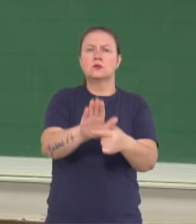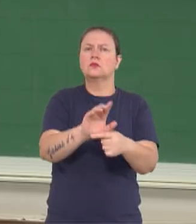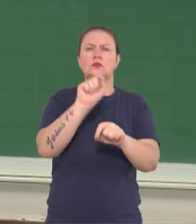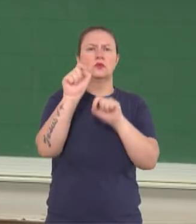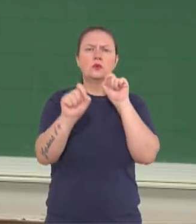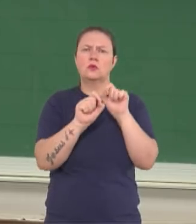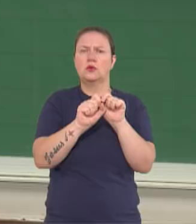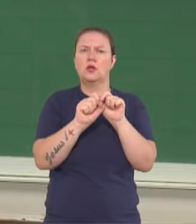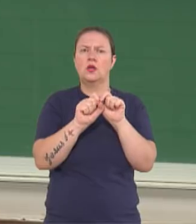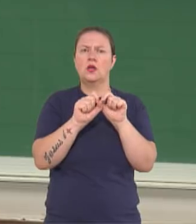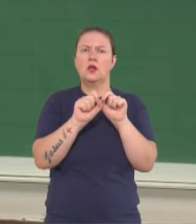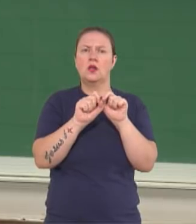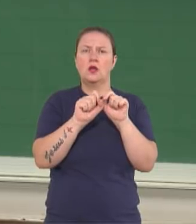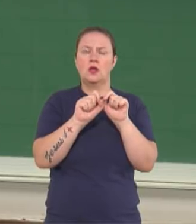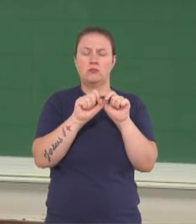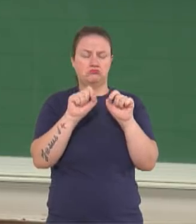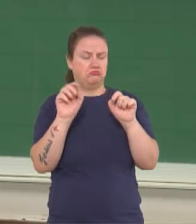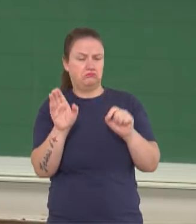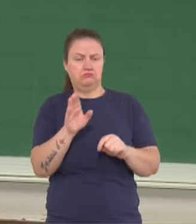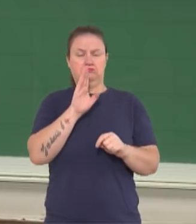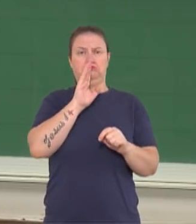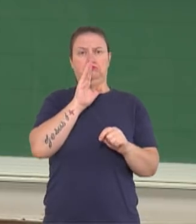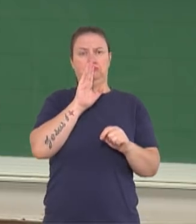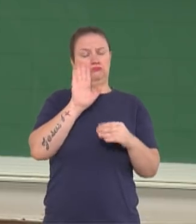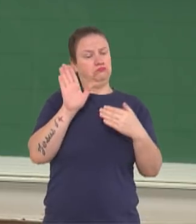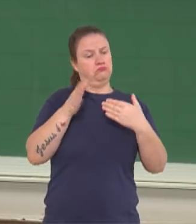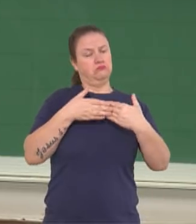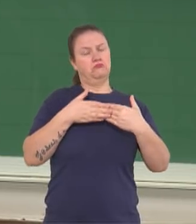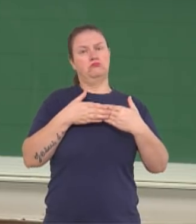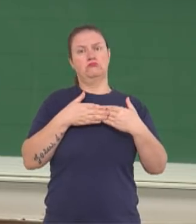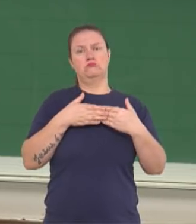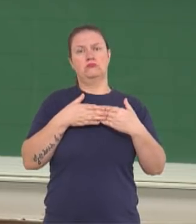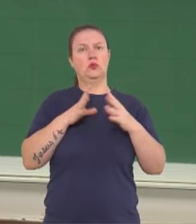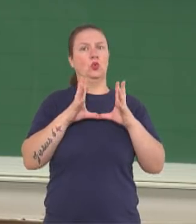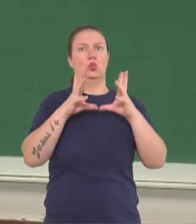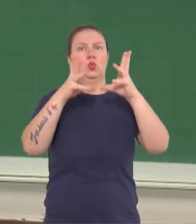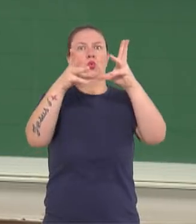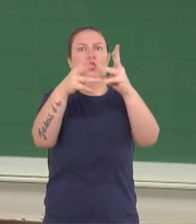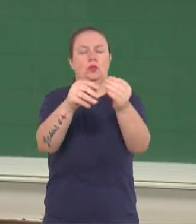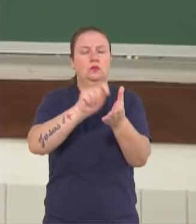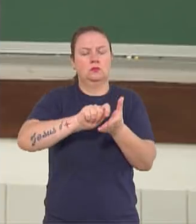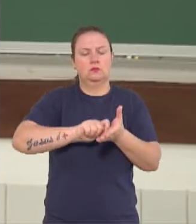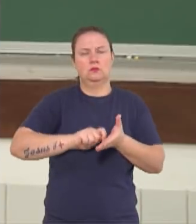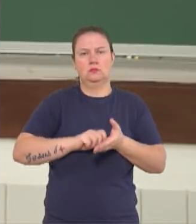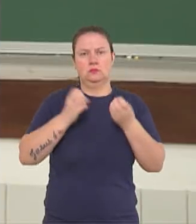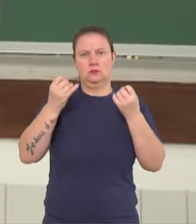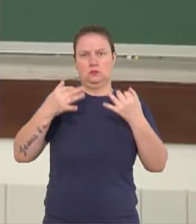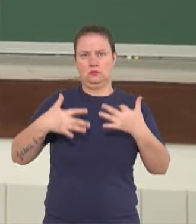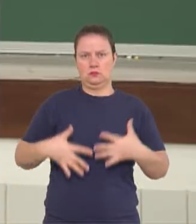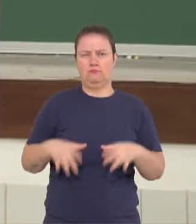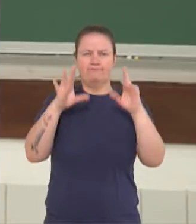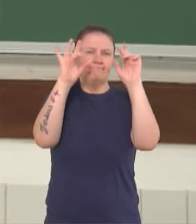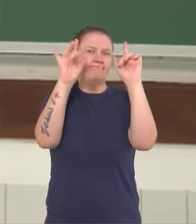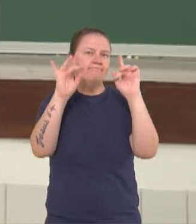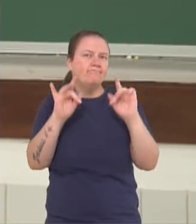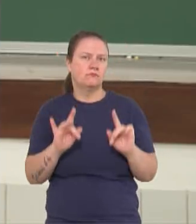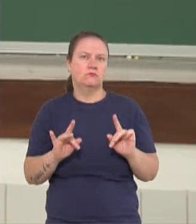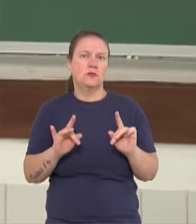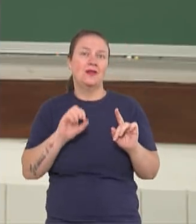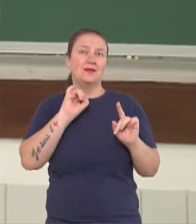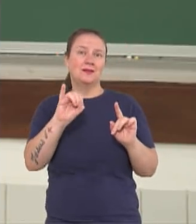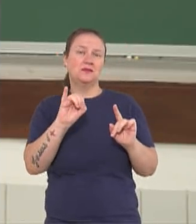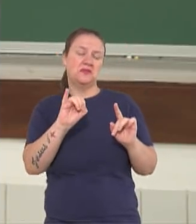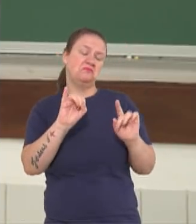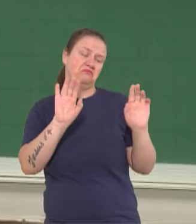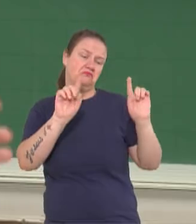frase, desse texto foi omitido, né? As palavras não estão todas digitadas ali. Então, se eu omito um fragmento, um pedaço do